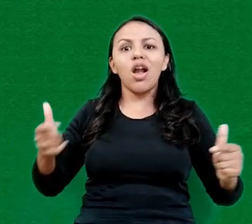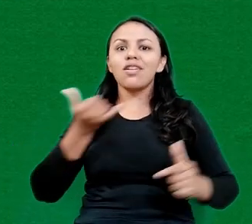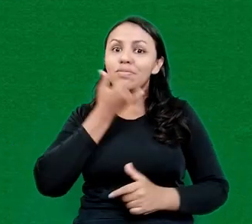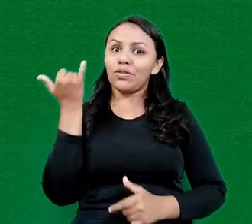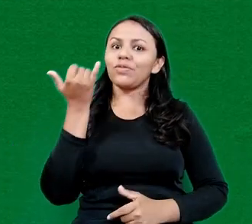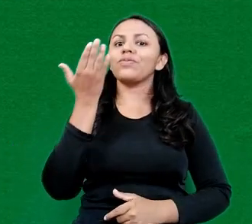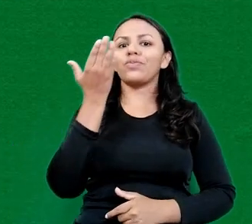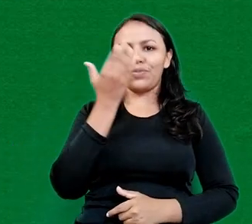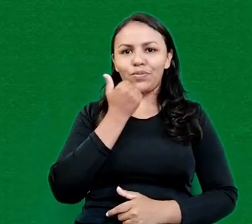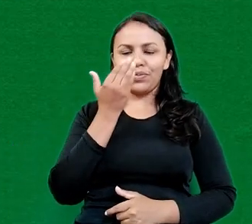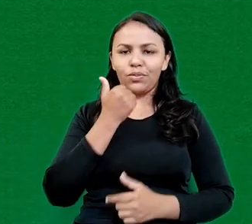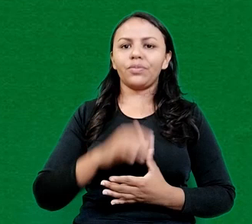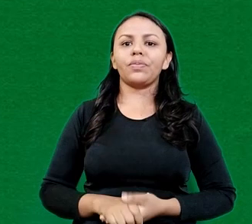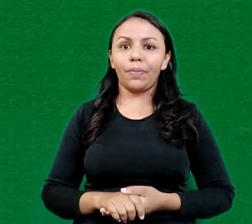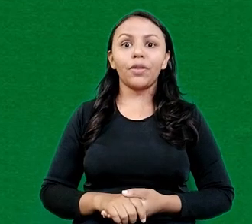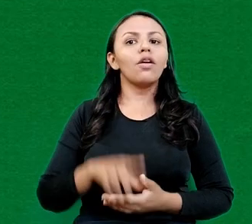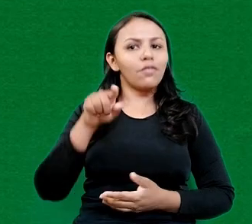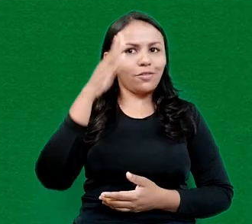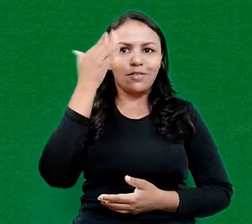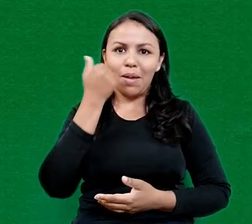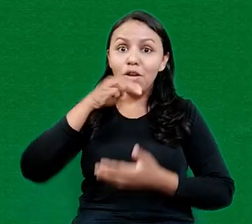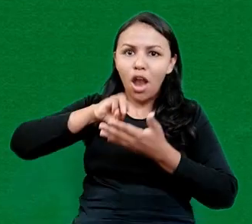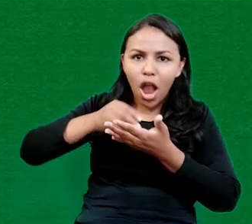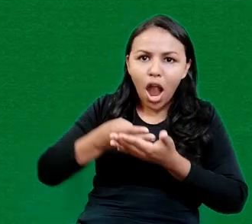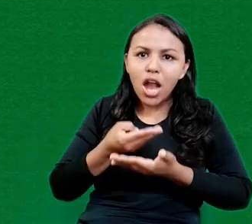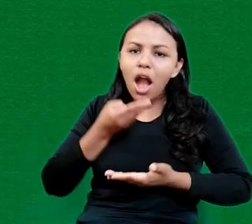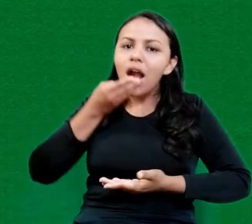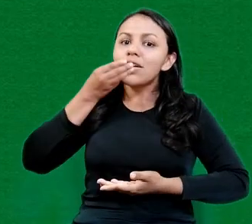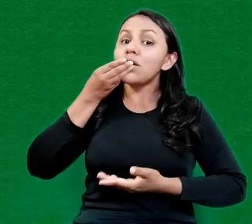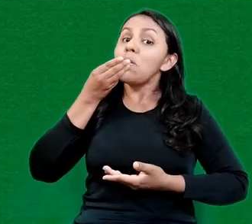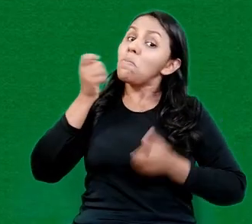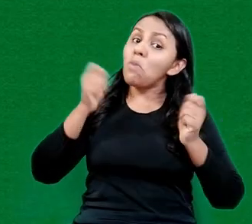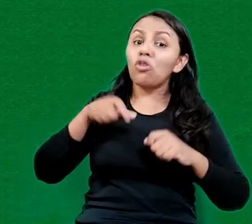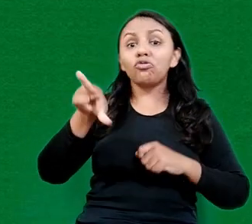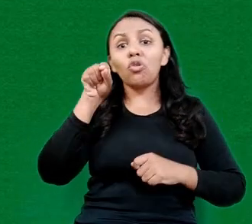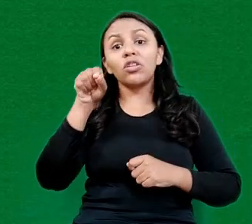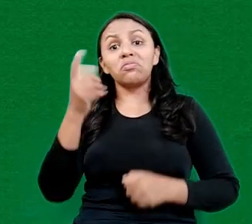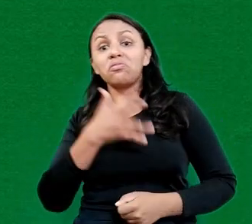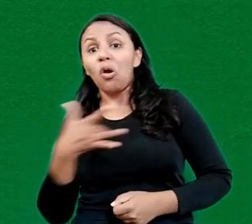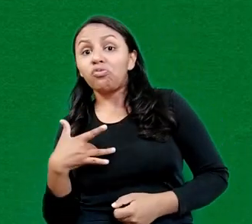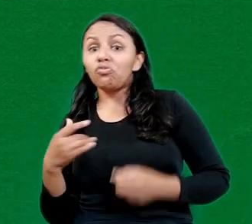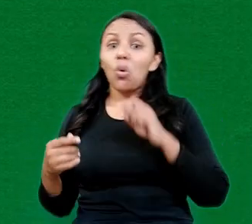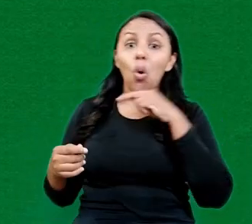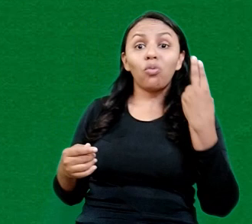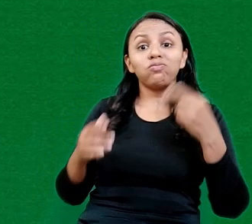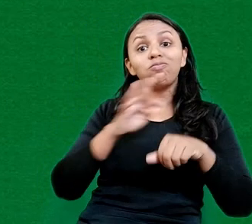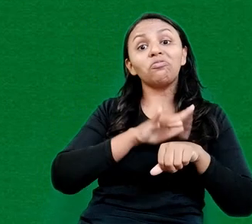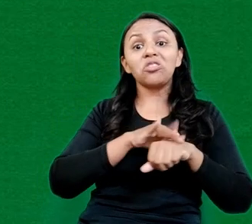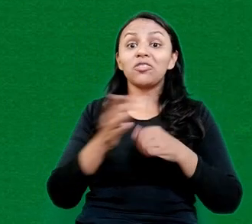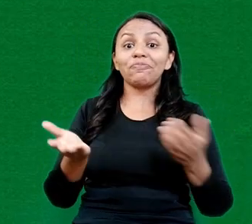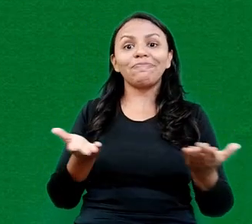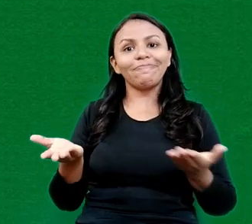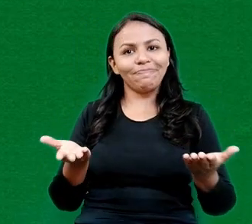Nós sabemos que numa garfada eu consigo escolher saúde ou doença para a minha vida.